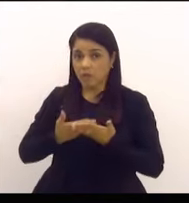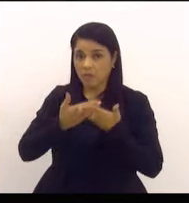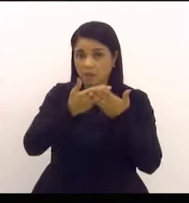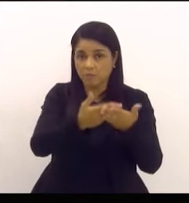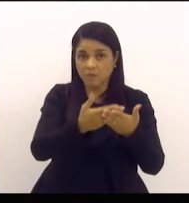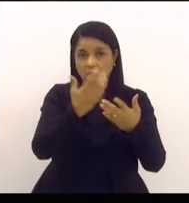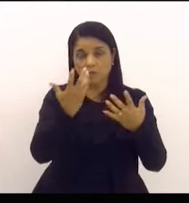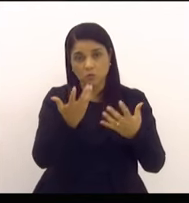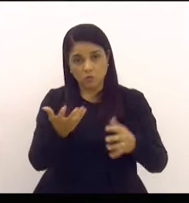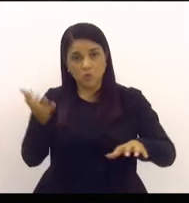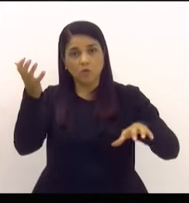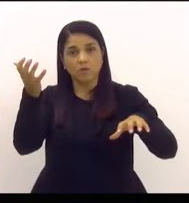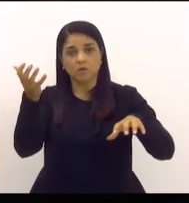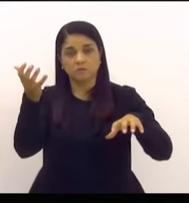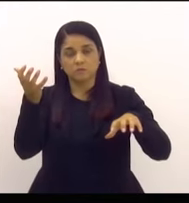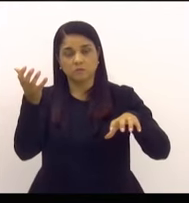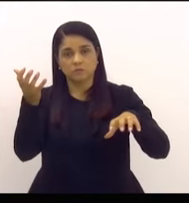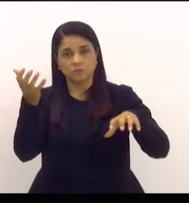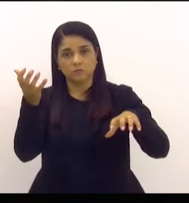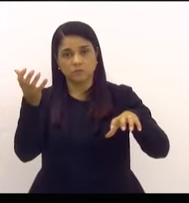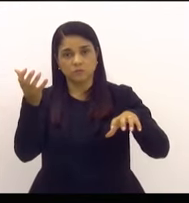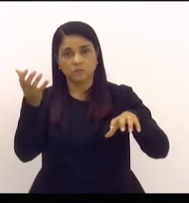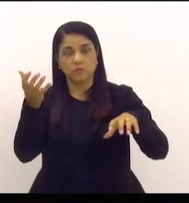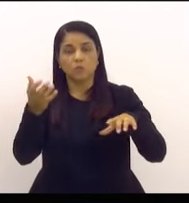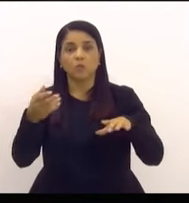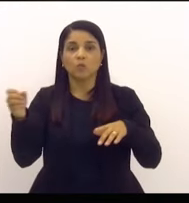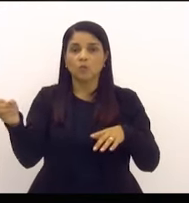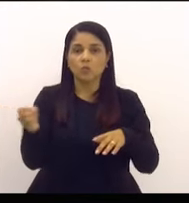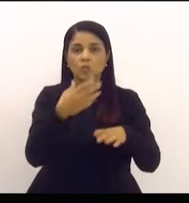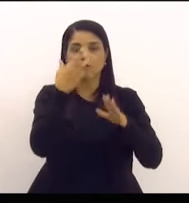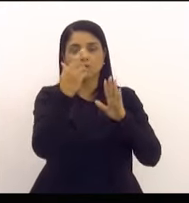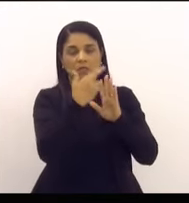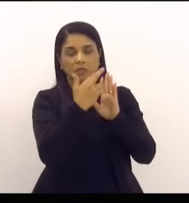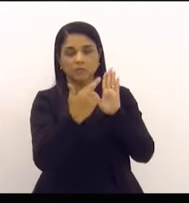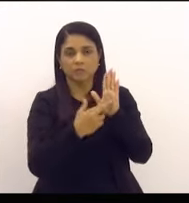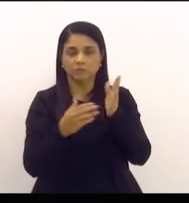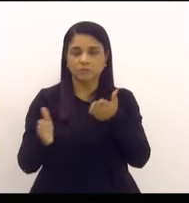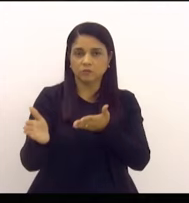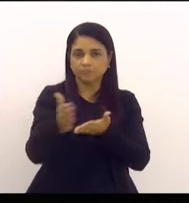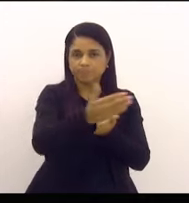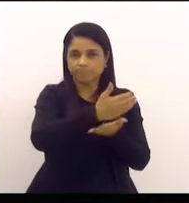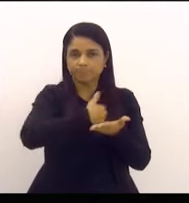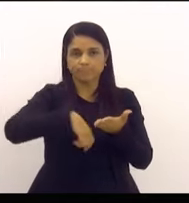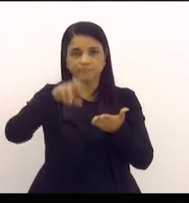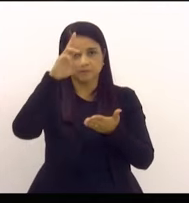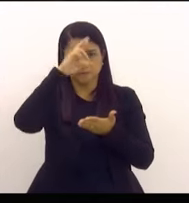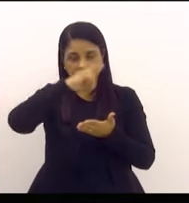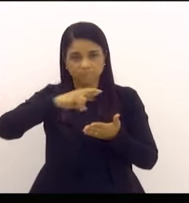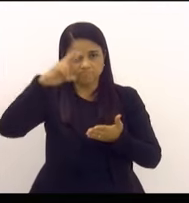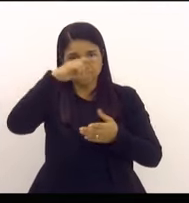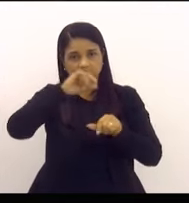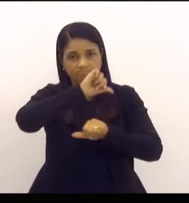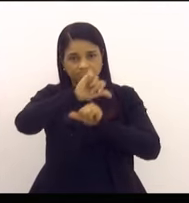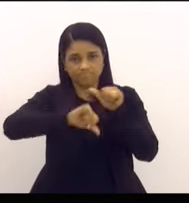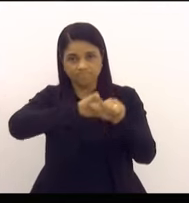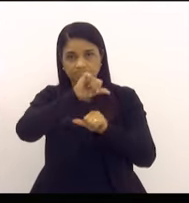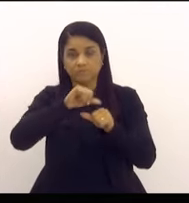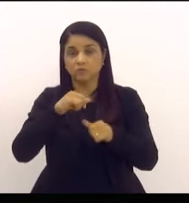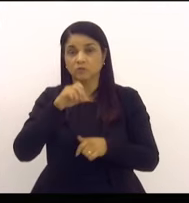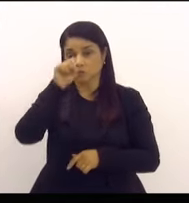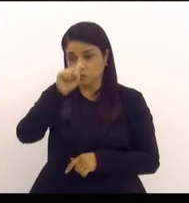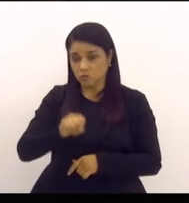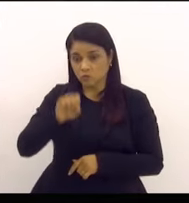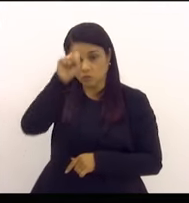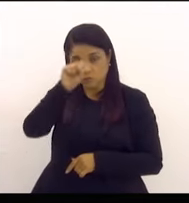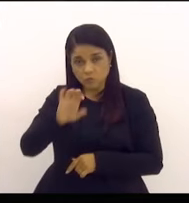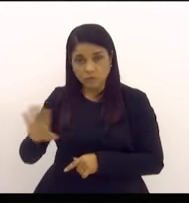Congresso Nacional um novo regime de recuperação fiscal porque só no Sul-Sudeste tem